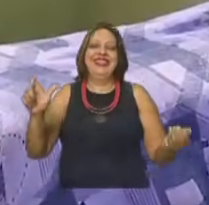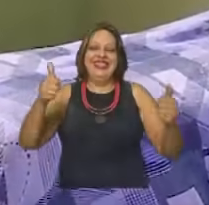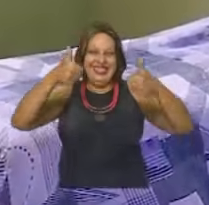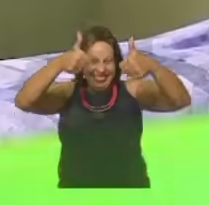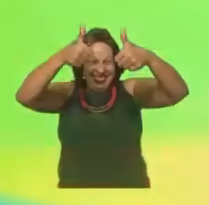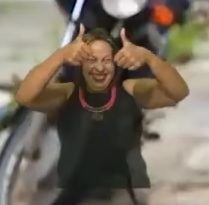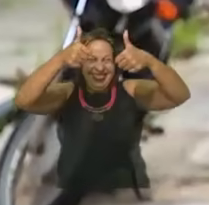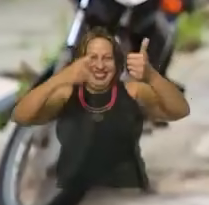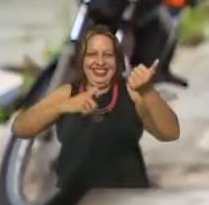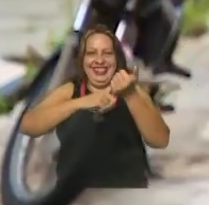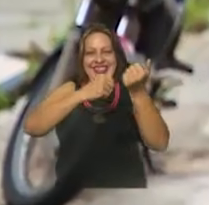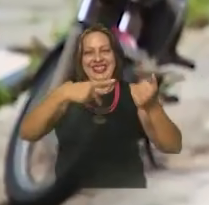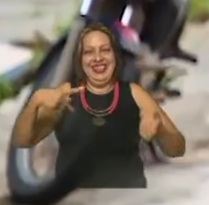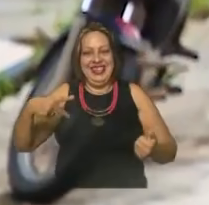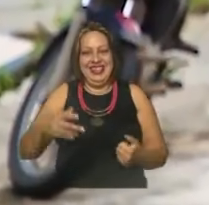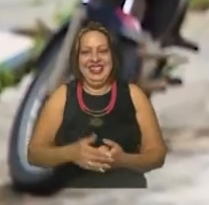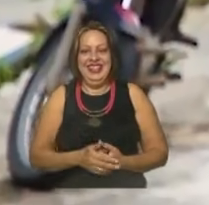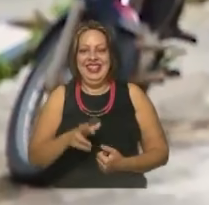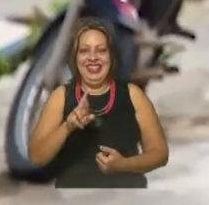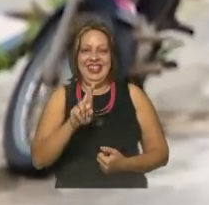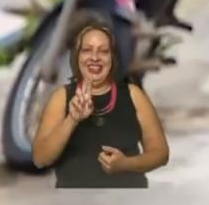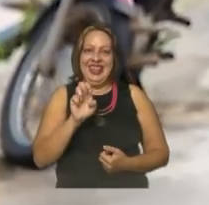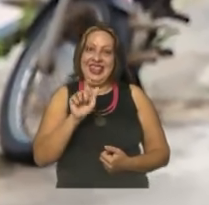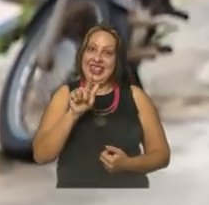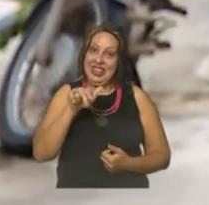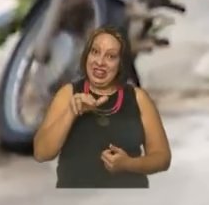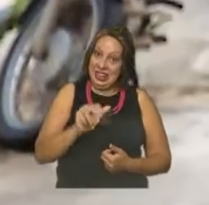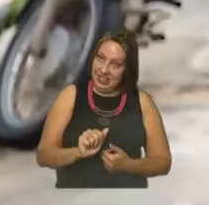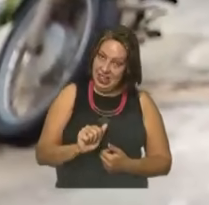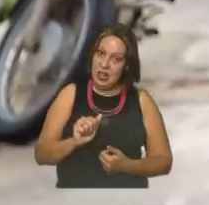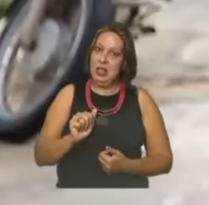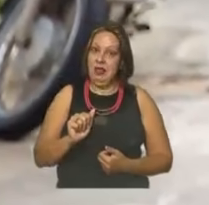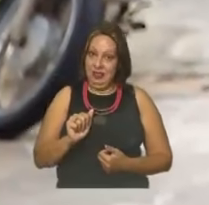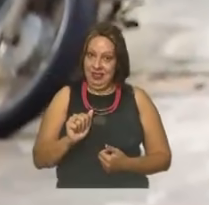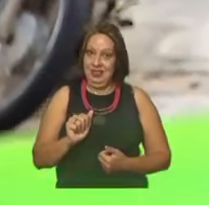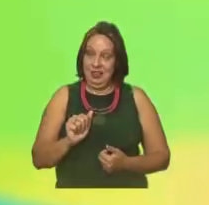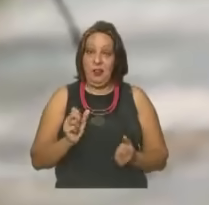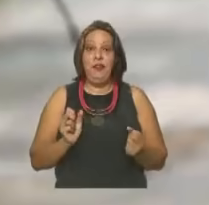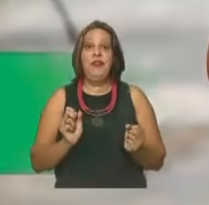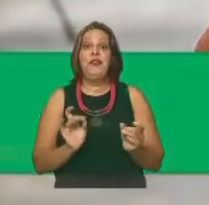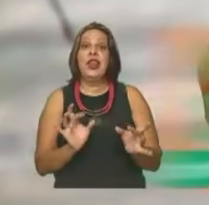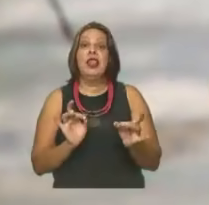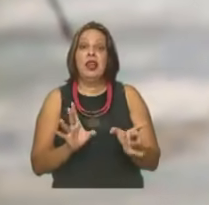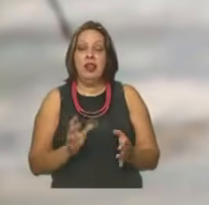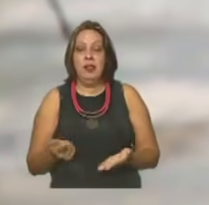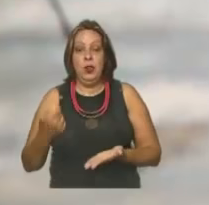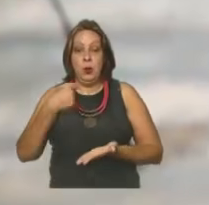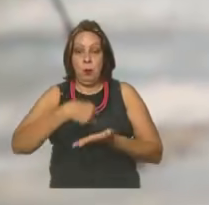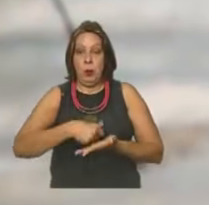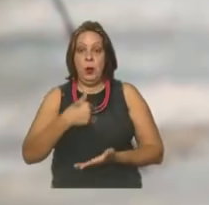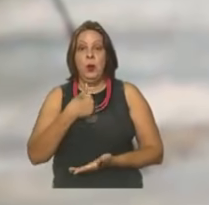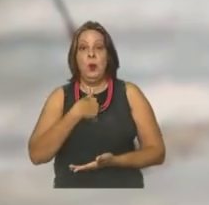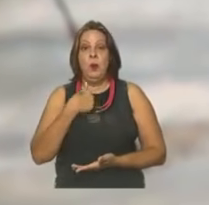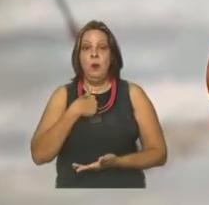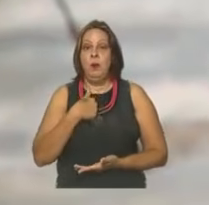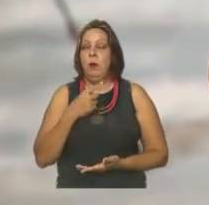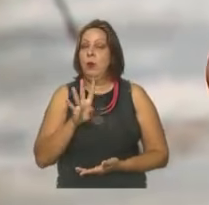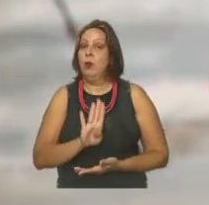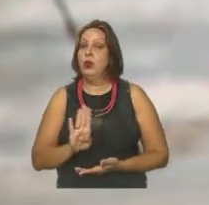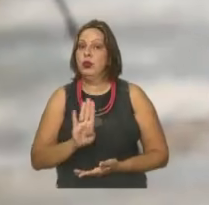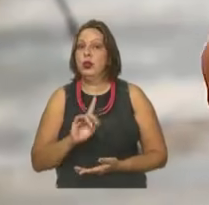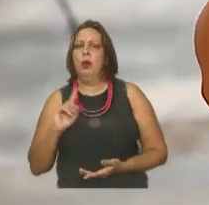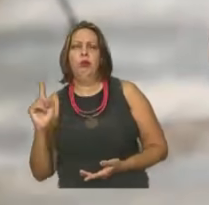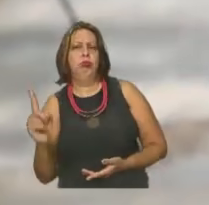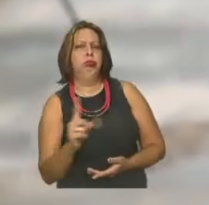Valeu, Caju Cap! A Regina foi a promotora pé quente da Regional Bugio. Vem adquirir comigo seu Caju Cap e roda em todas as ruas.